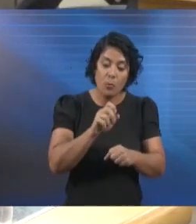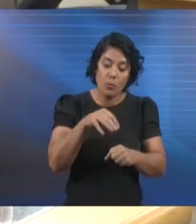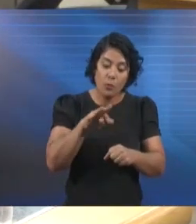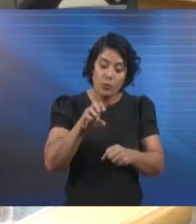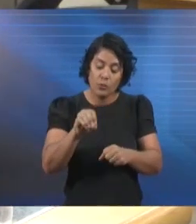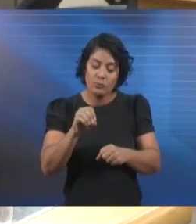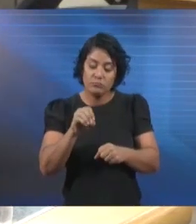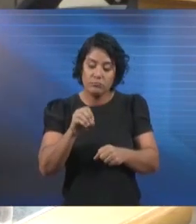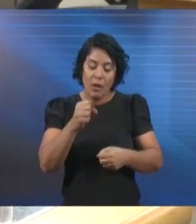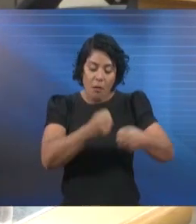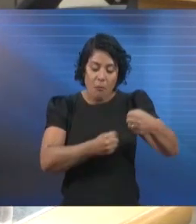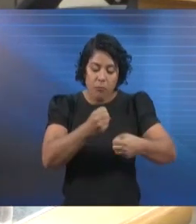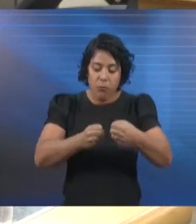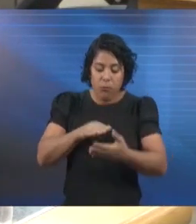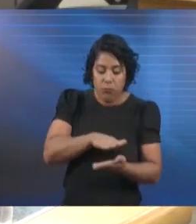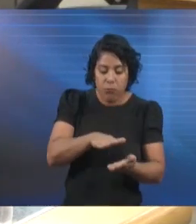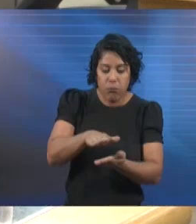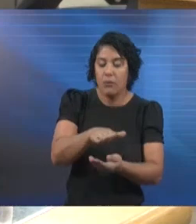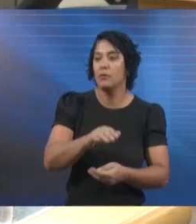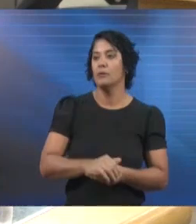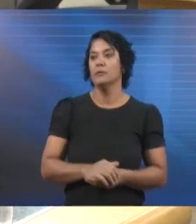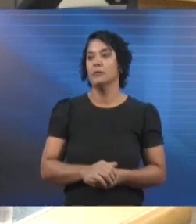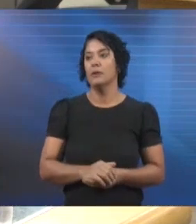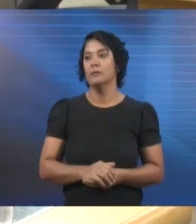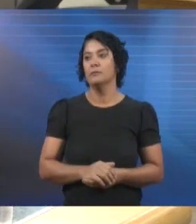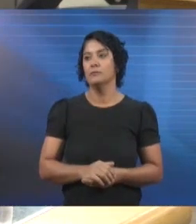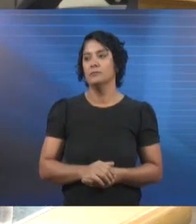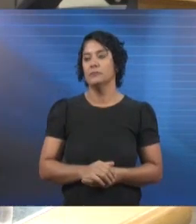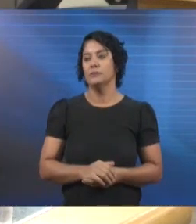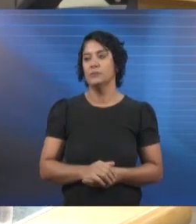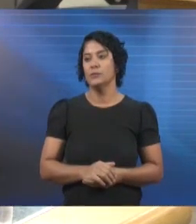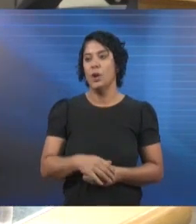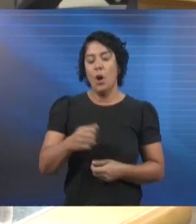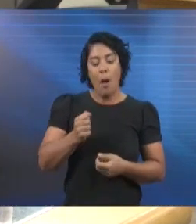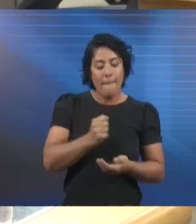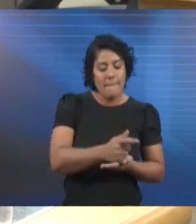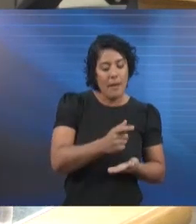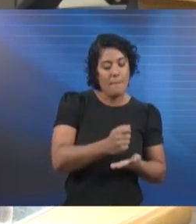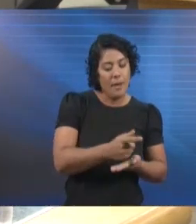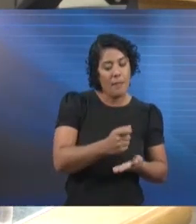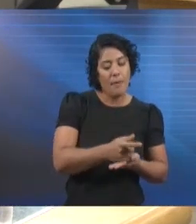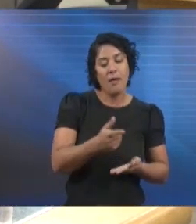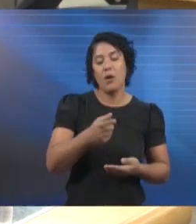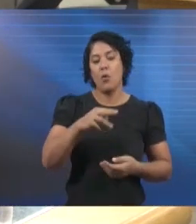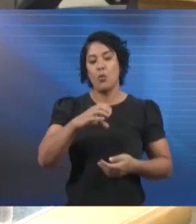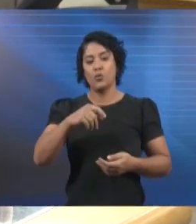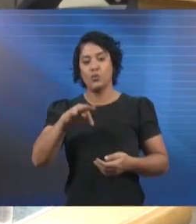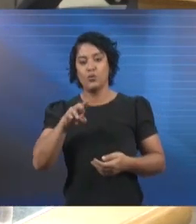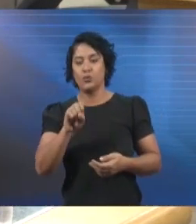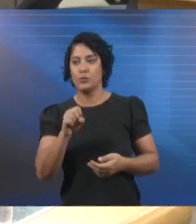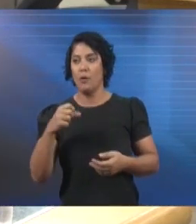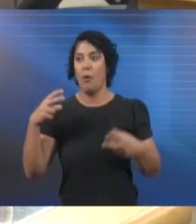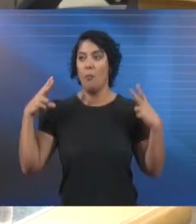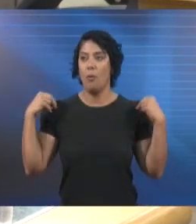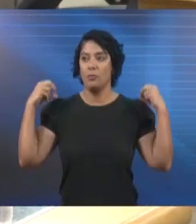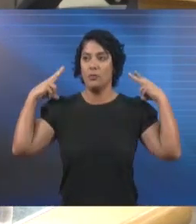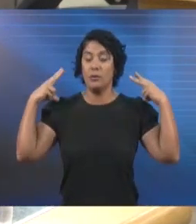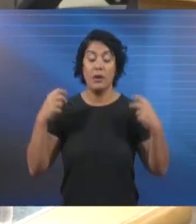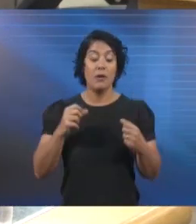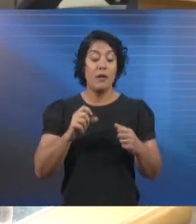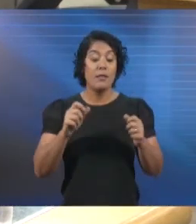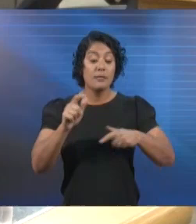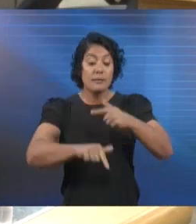obtido nas corridas ou seja sem levar em conta os custos Marcados pelo motoristas para